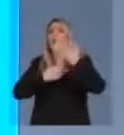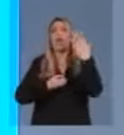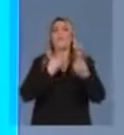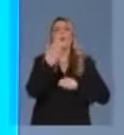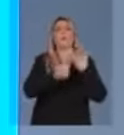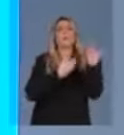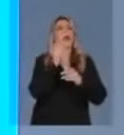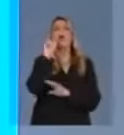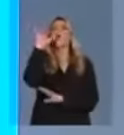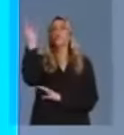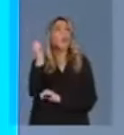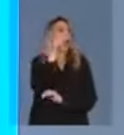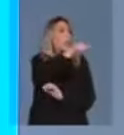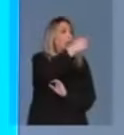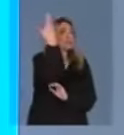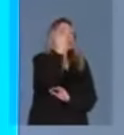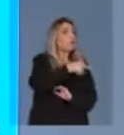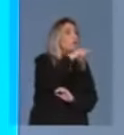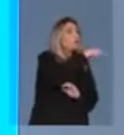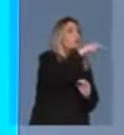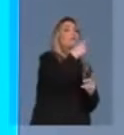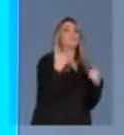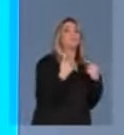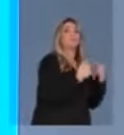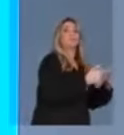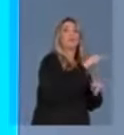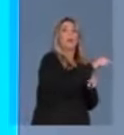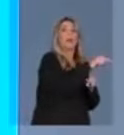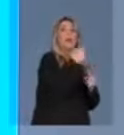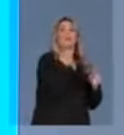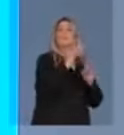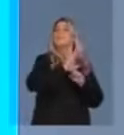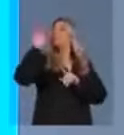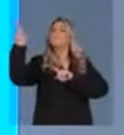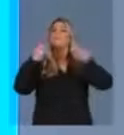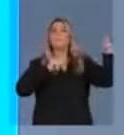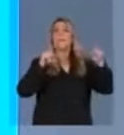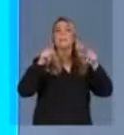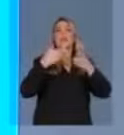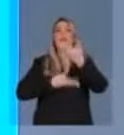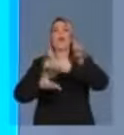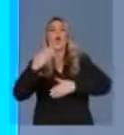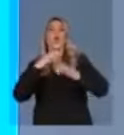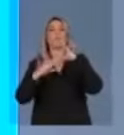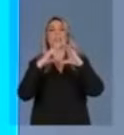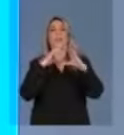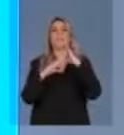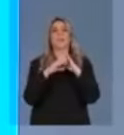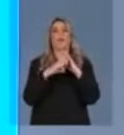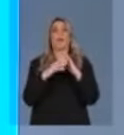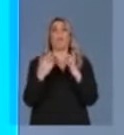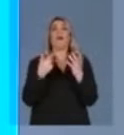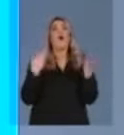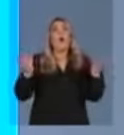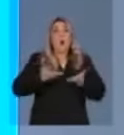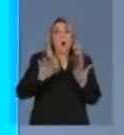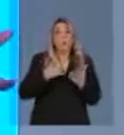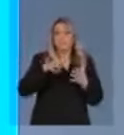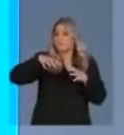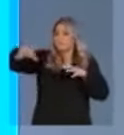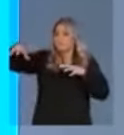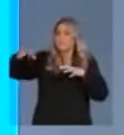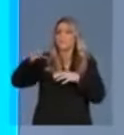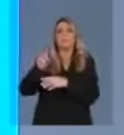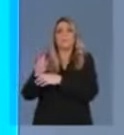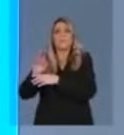se por exemplo testemunha Um crime hoje em dia aguarda trabalha isolada da polícia militar e civil eu não consigo entender que ligação